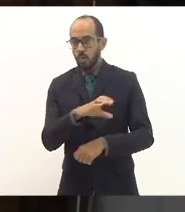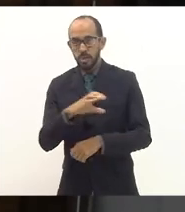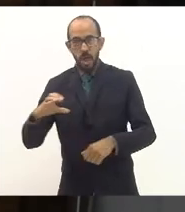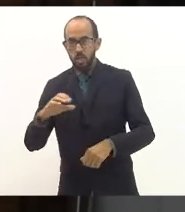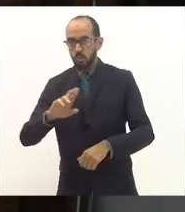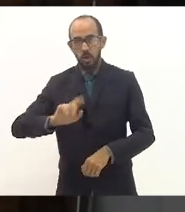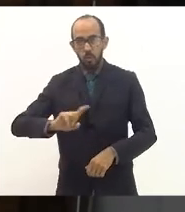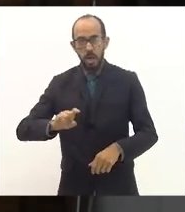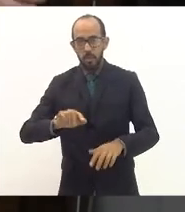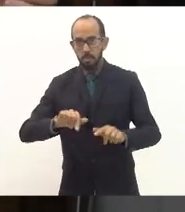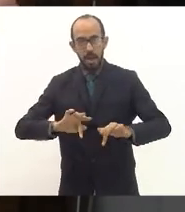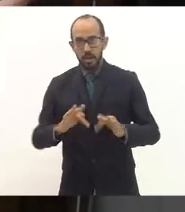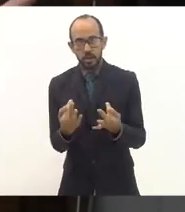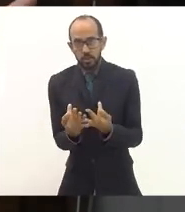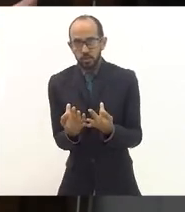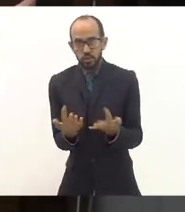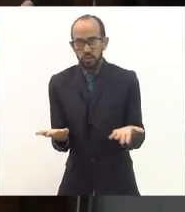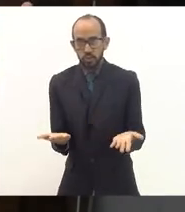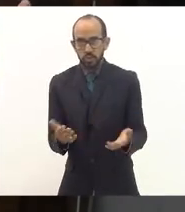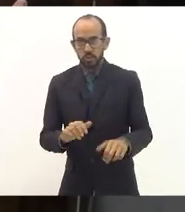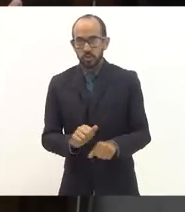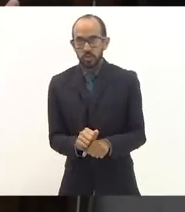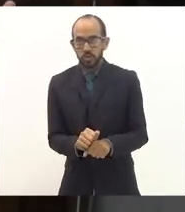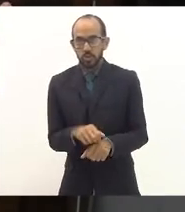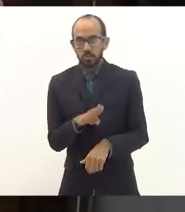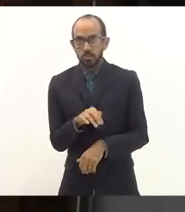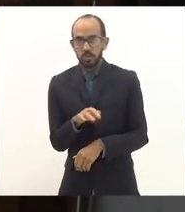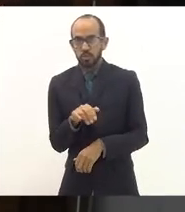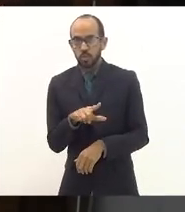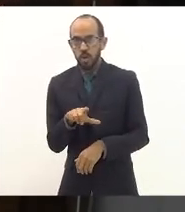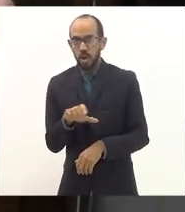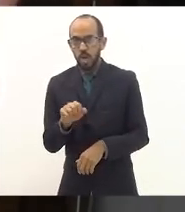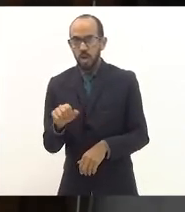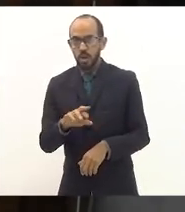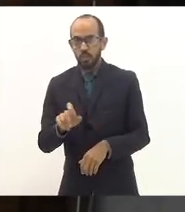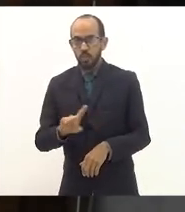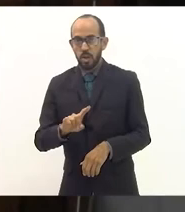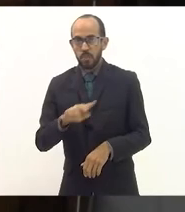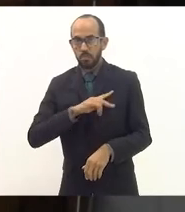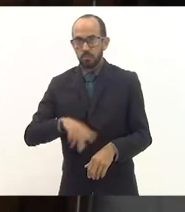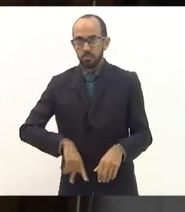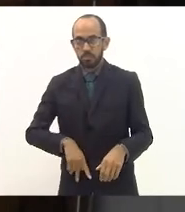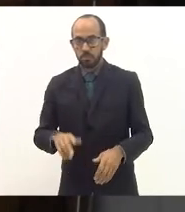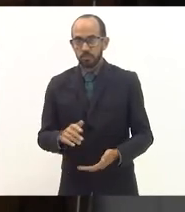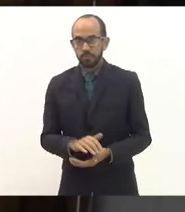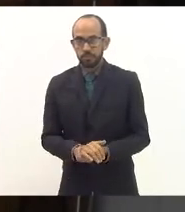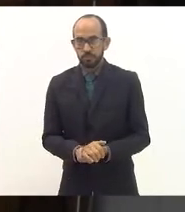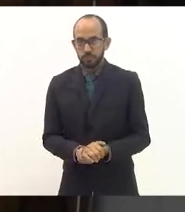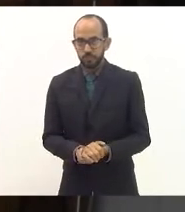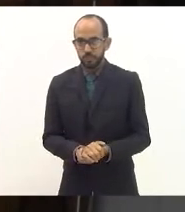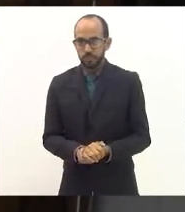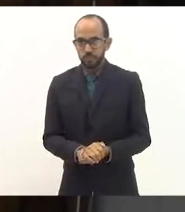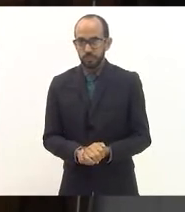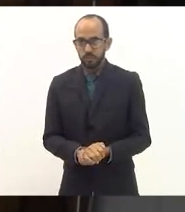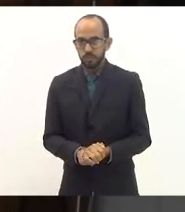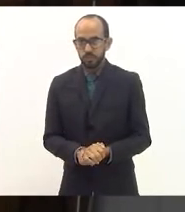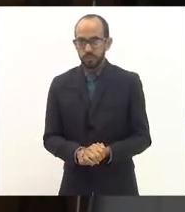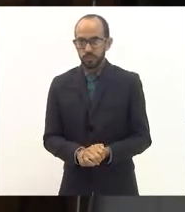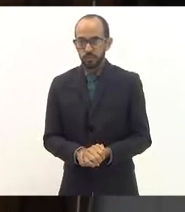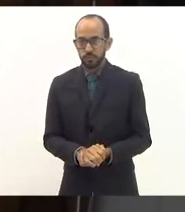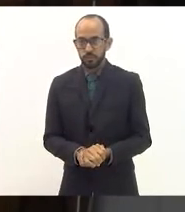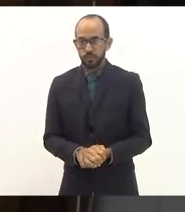parente, Brizola é presidente. Então nós temos essas lembranças, porque